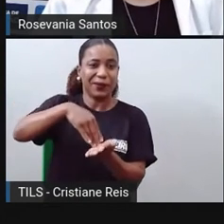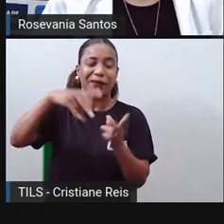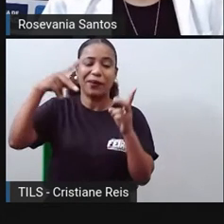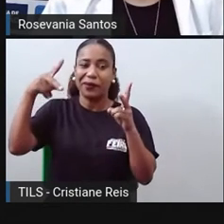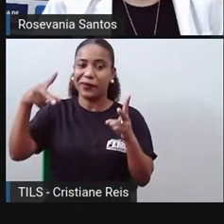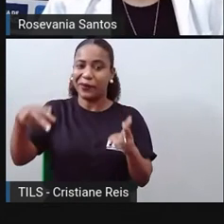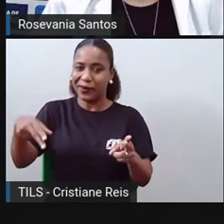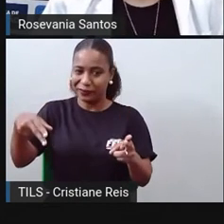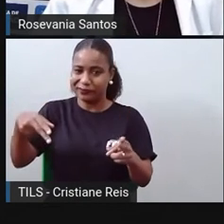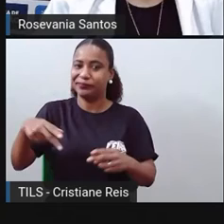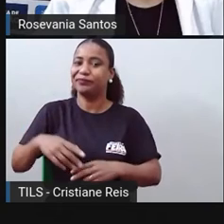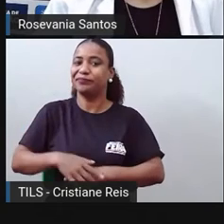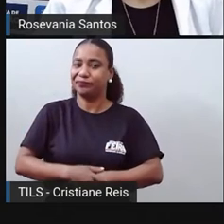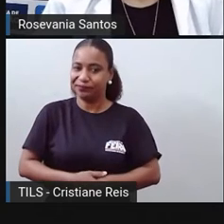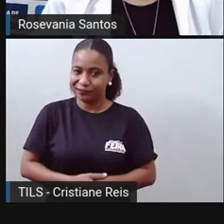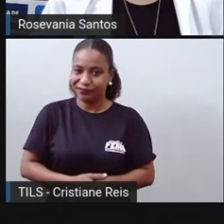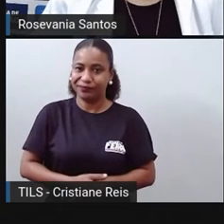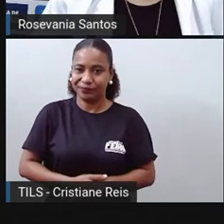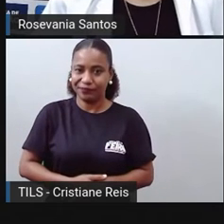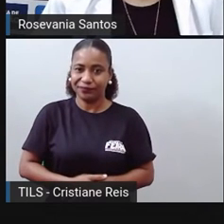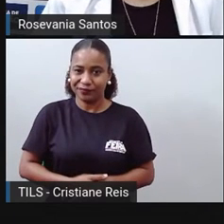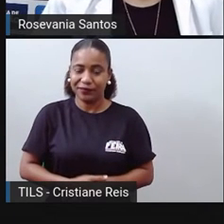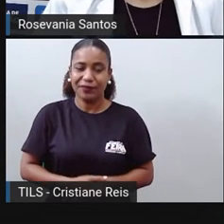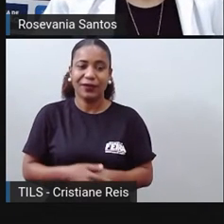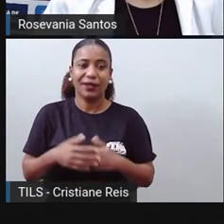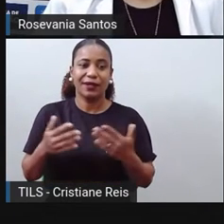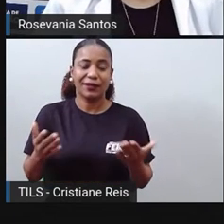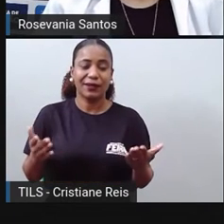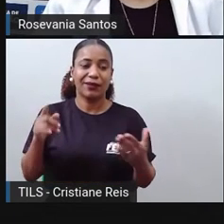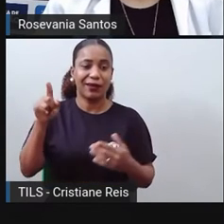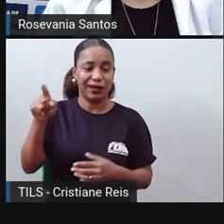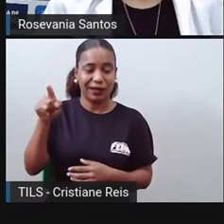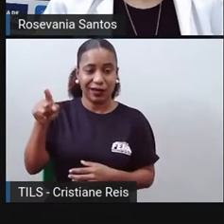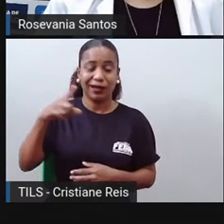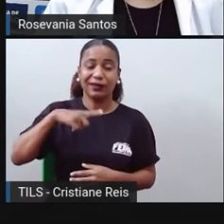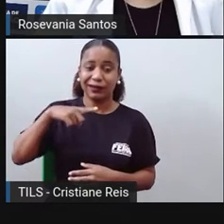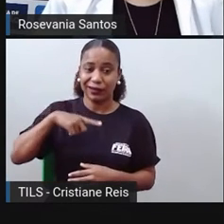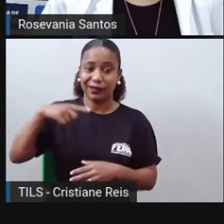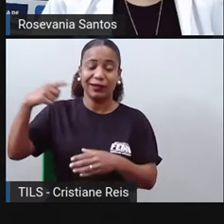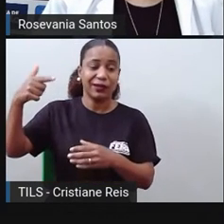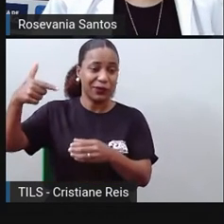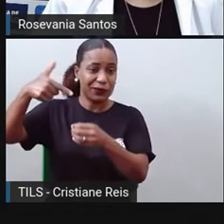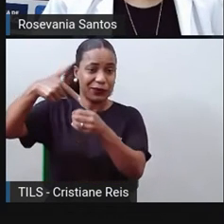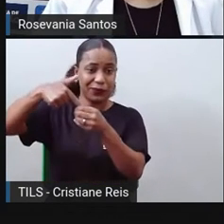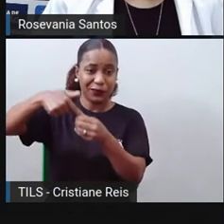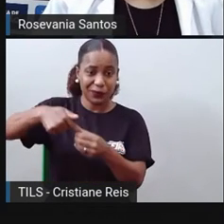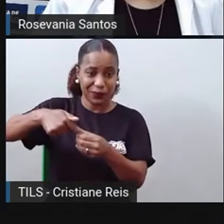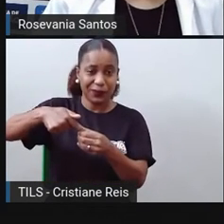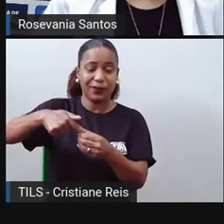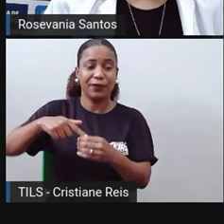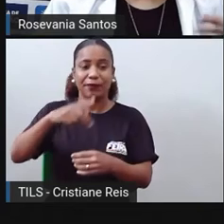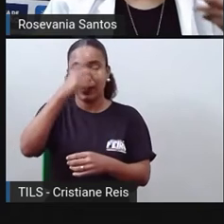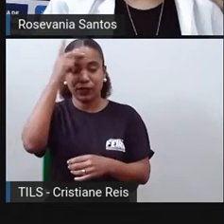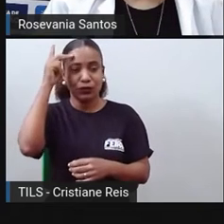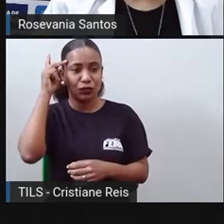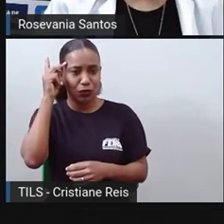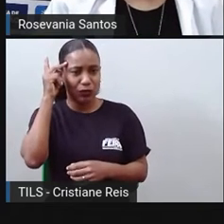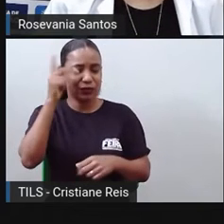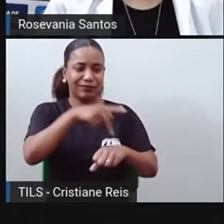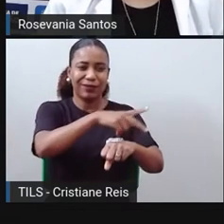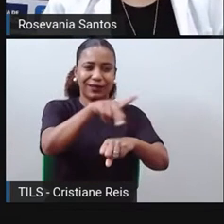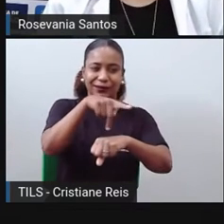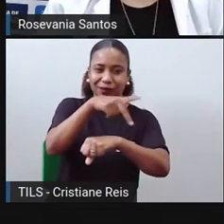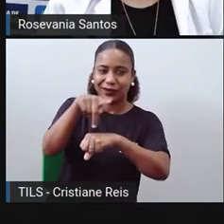apresenta reservas de petróleo e de gás natural que atrai a atenção das potências econômicas. Na realidade, você vai perceber uma